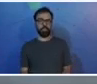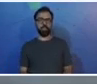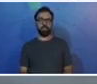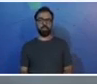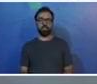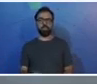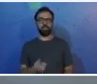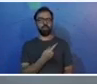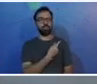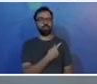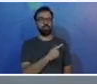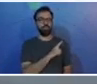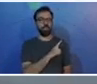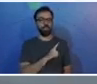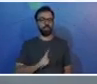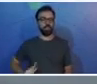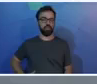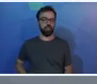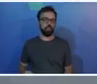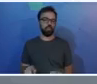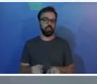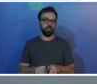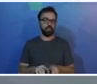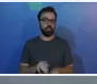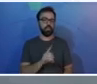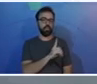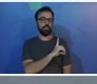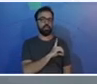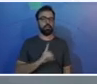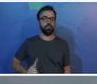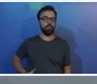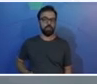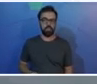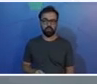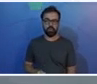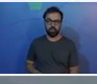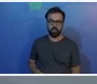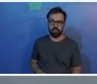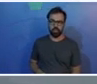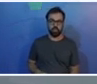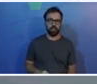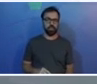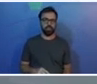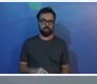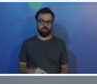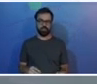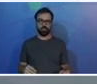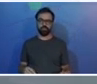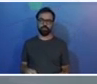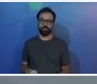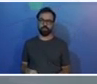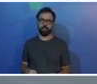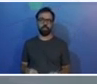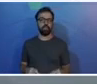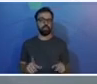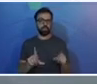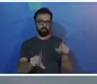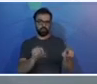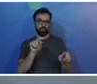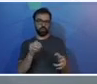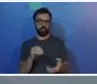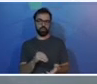alguns deputados, certo? Alguns membros do Poder Executivo, quando eles são eleitos, eles costumam contratar